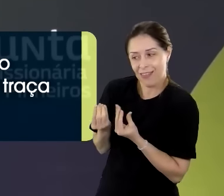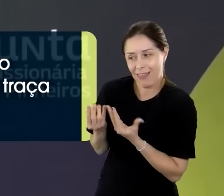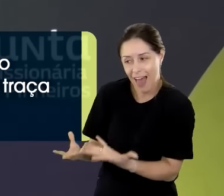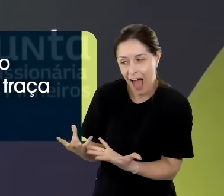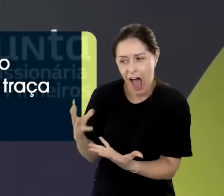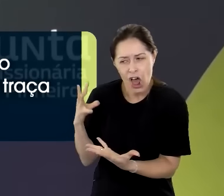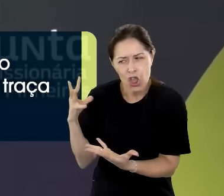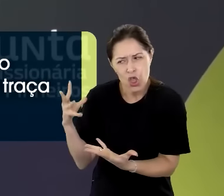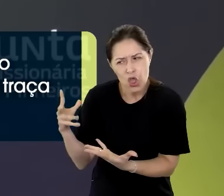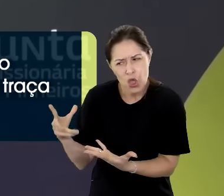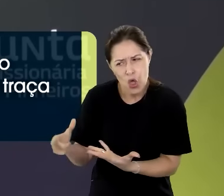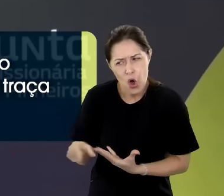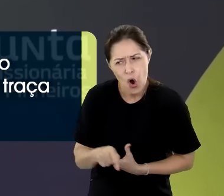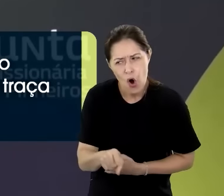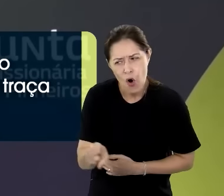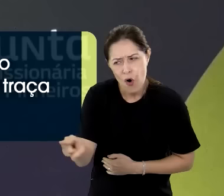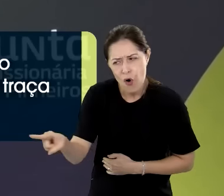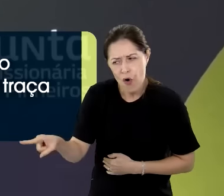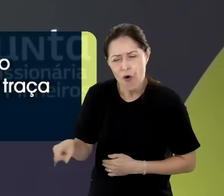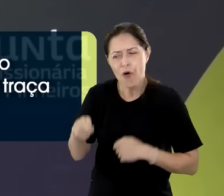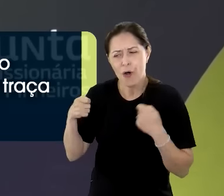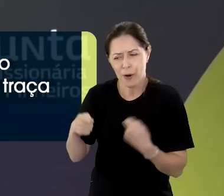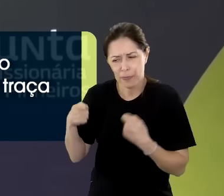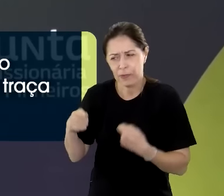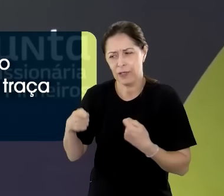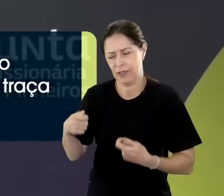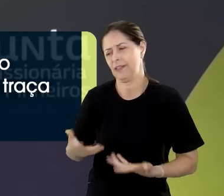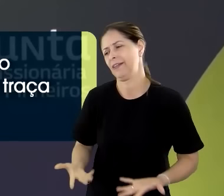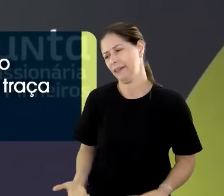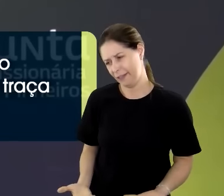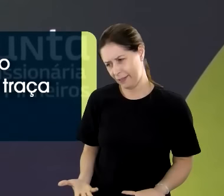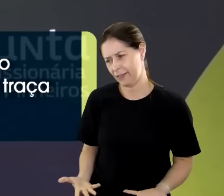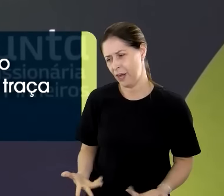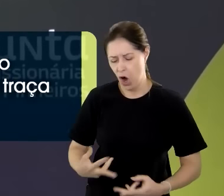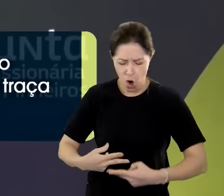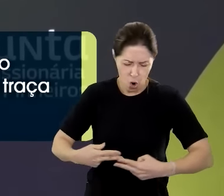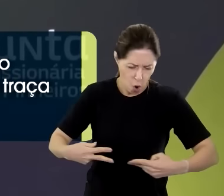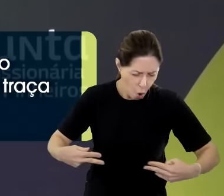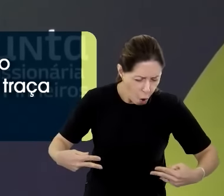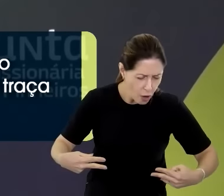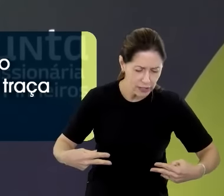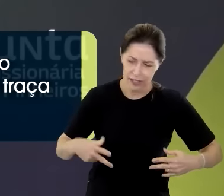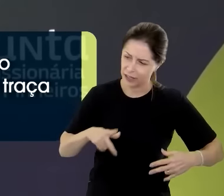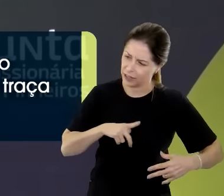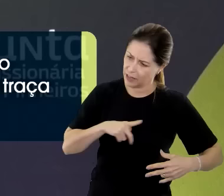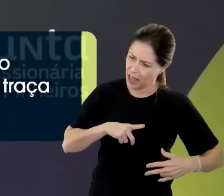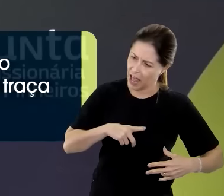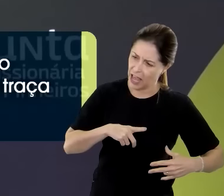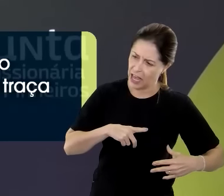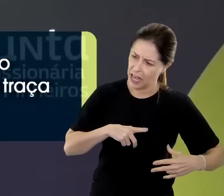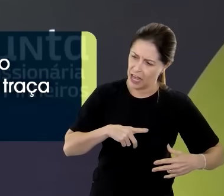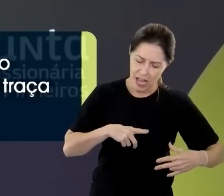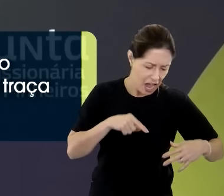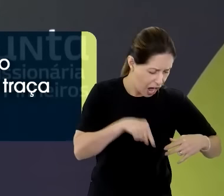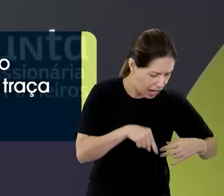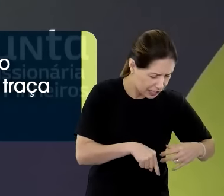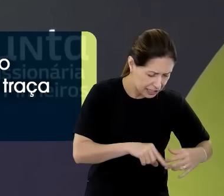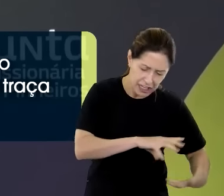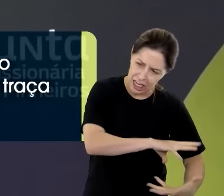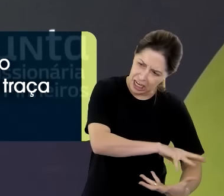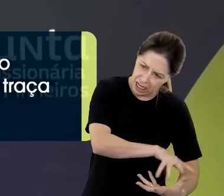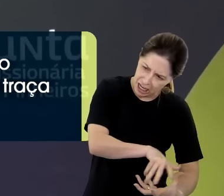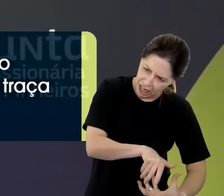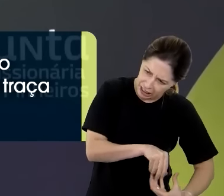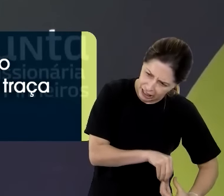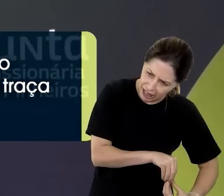outros bolsas que não desgastem, tesouro inextinguível nos céus, onde não chega o